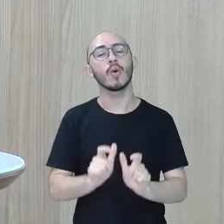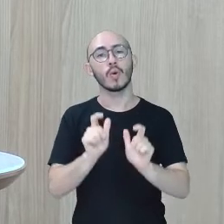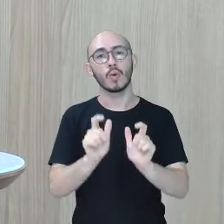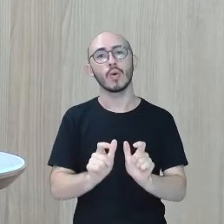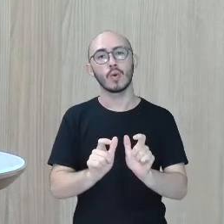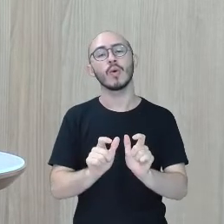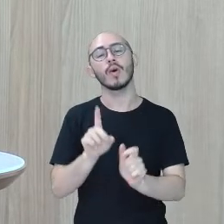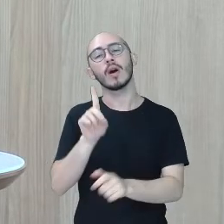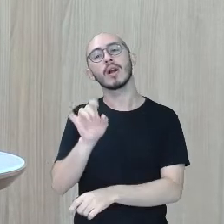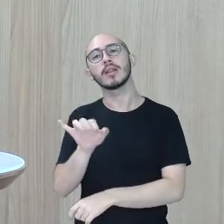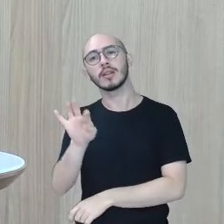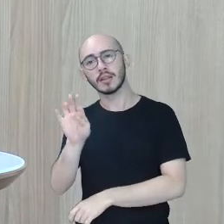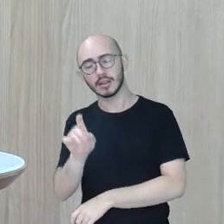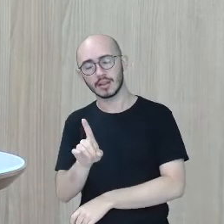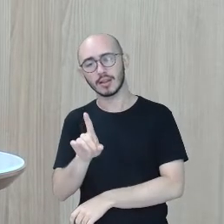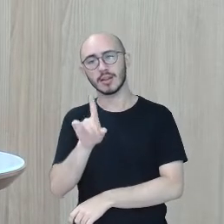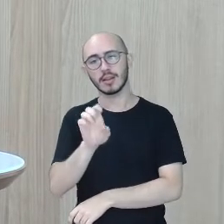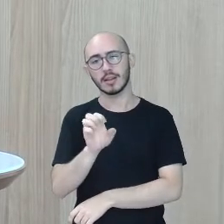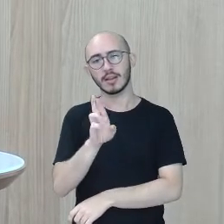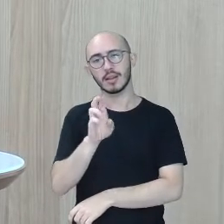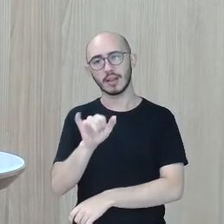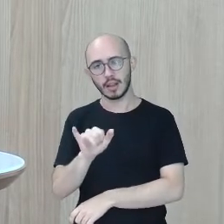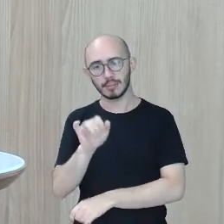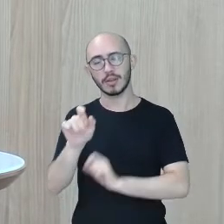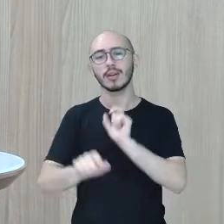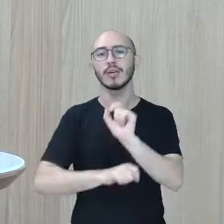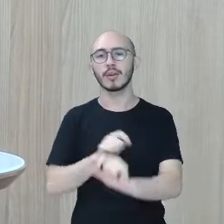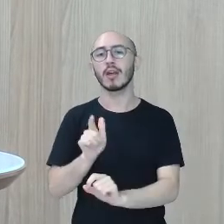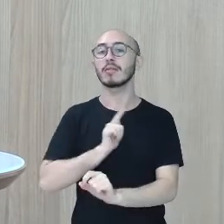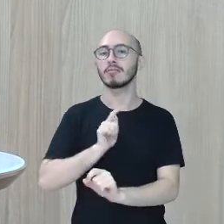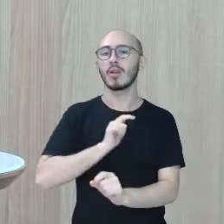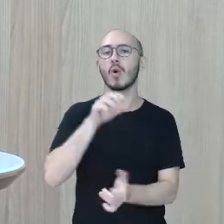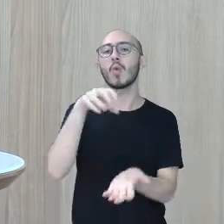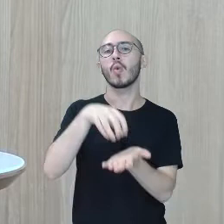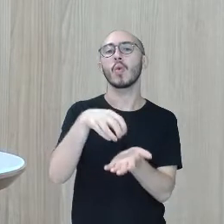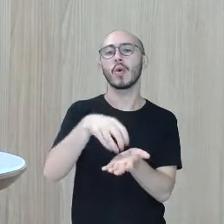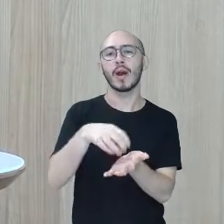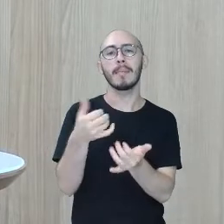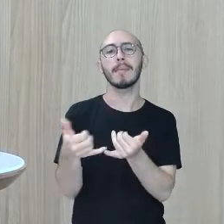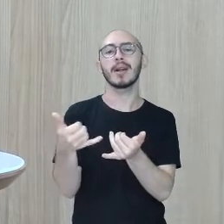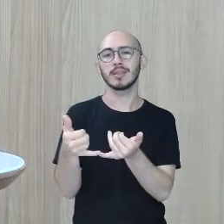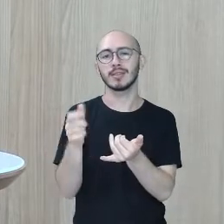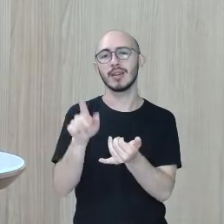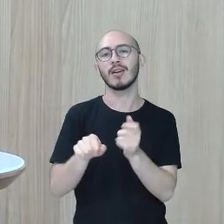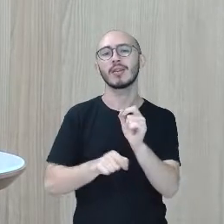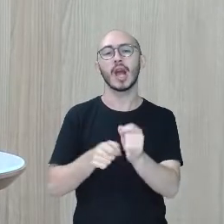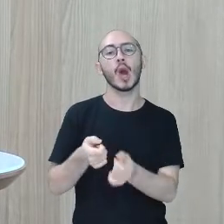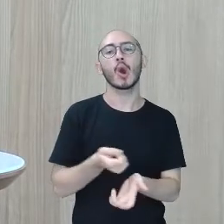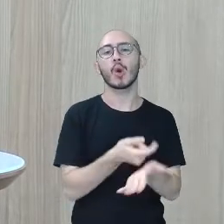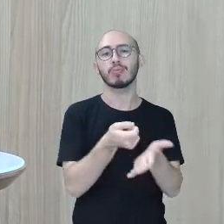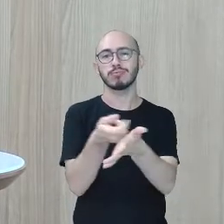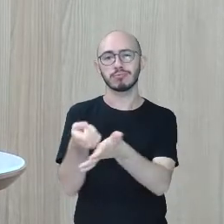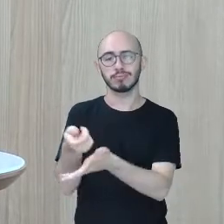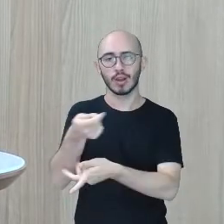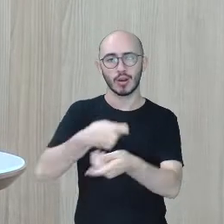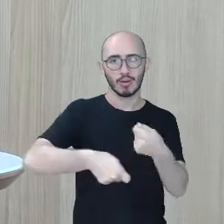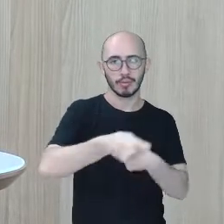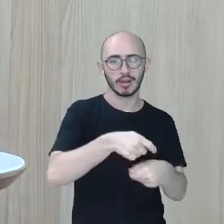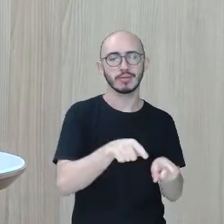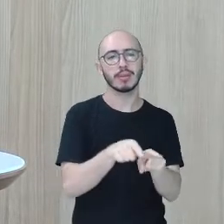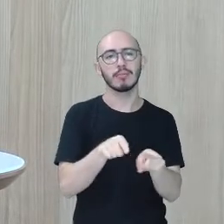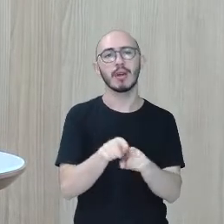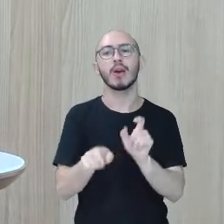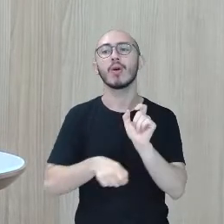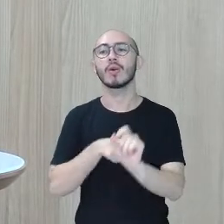Derby. Então, né, uma grande obra, né, que reunia lá um centro de comércio. Agora, claro, esses mercados,